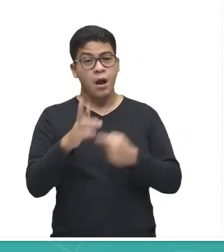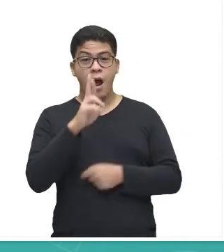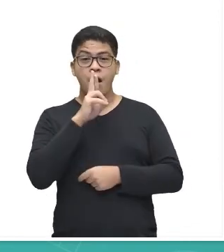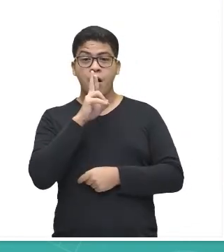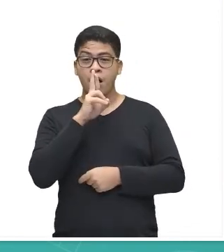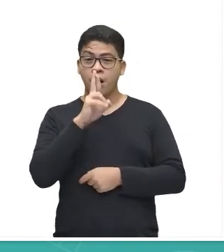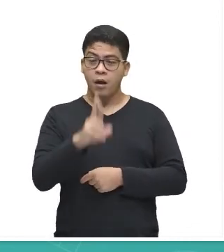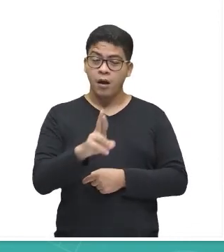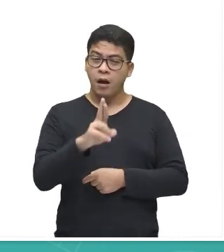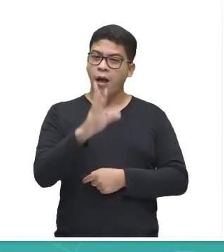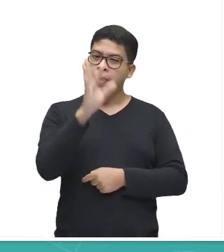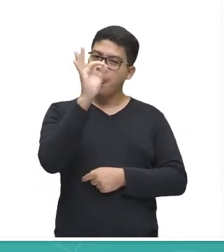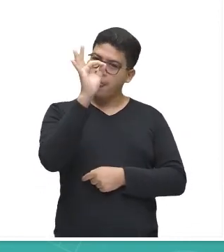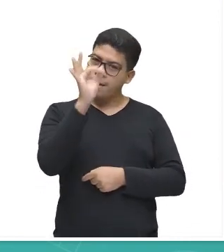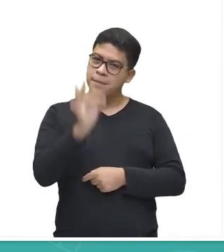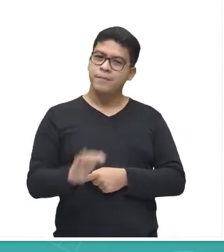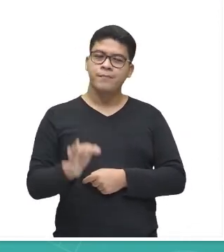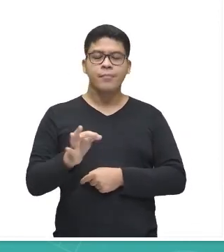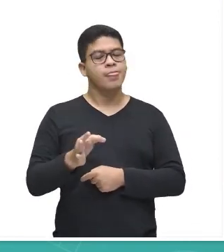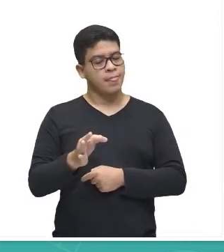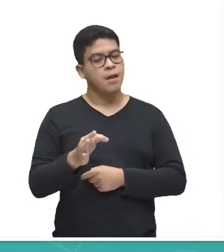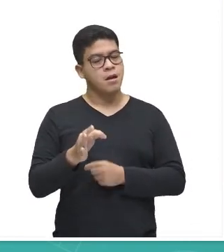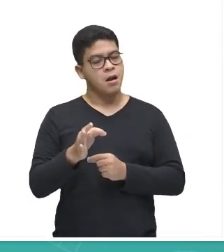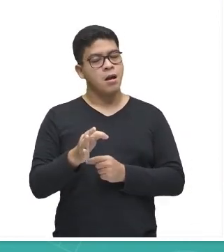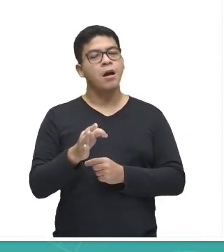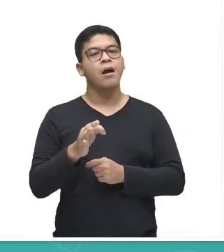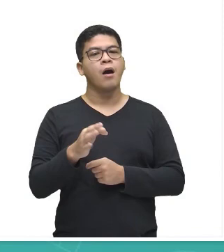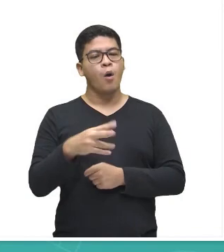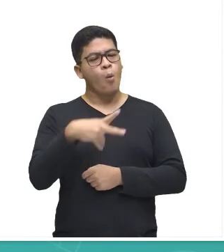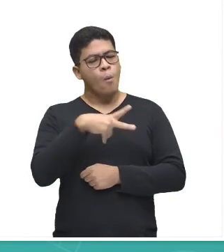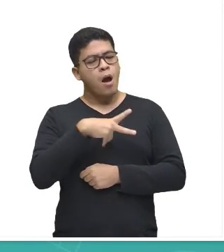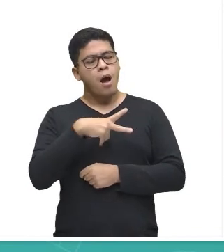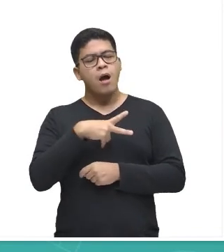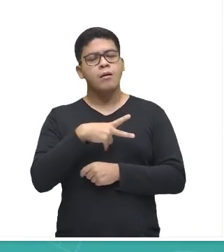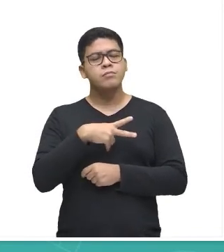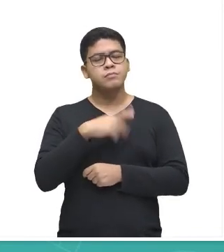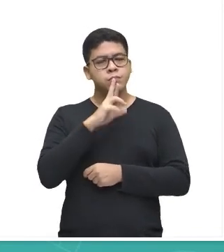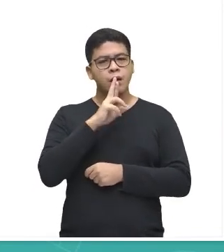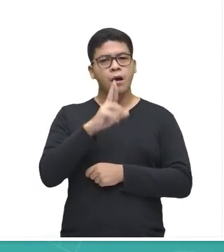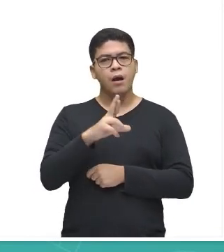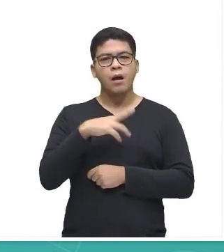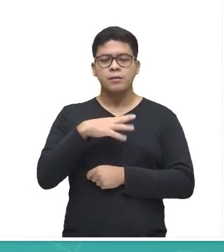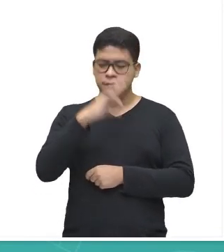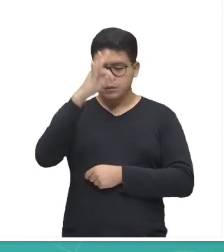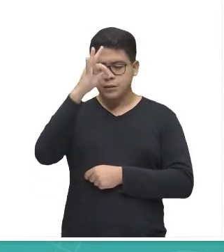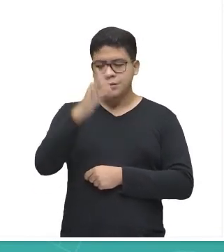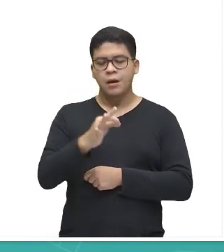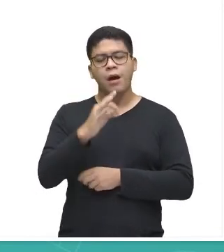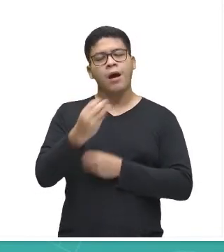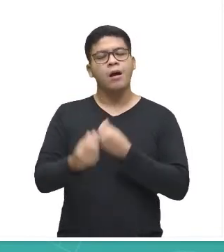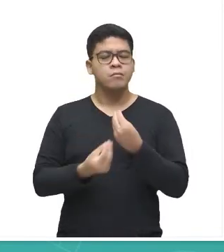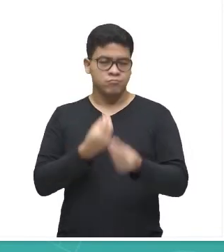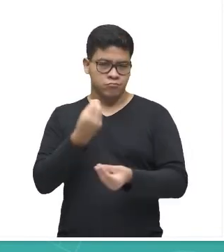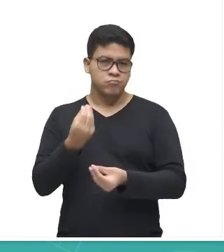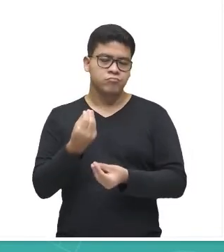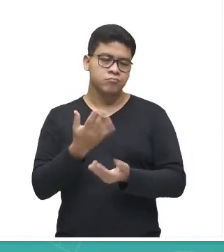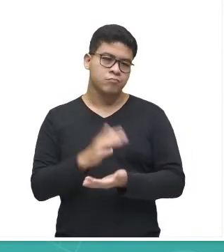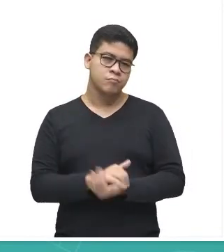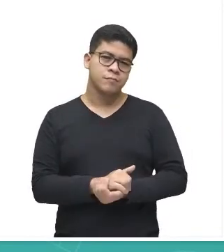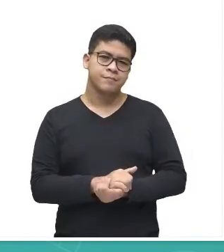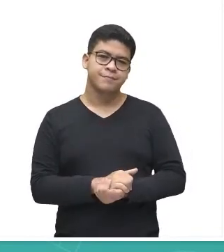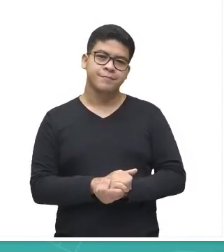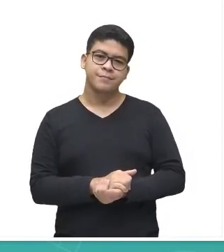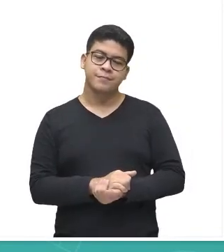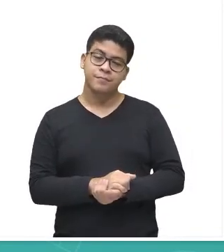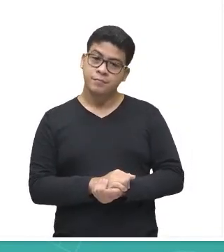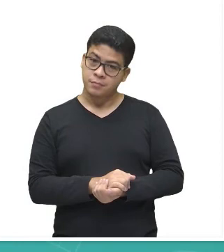responderam assim, é uma resposta pessoal, mas responderam de forma muito correta, viu, gente? Então,